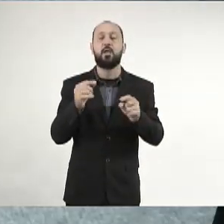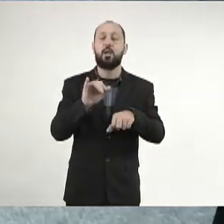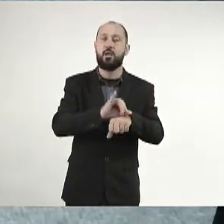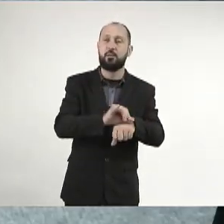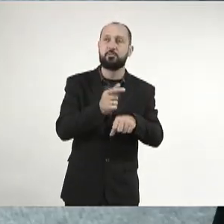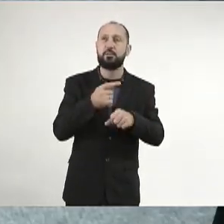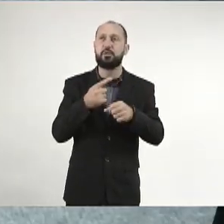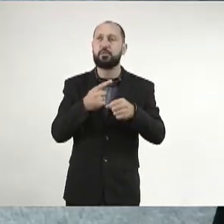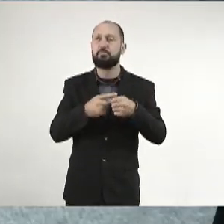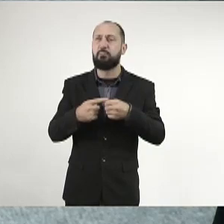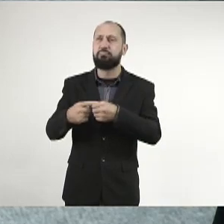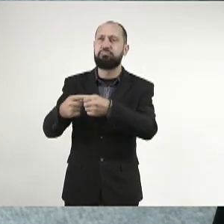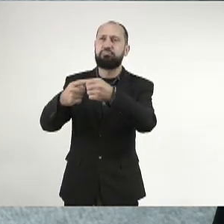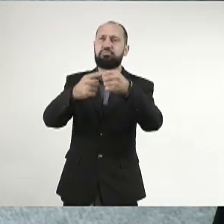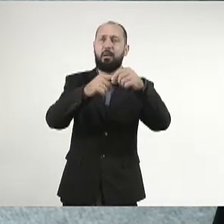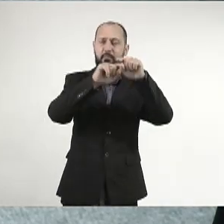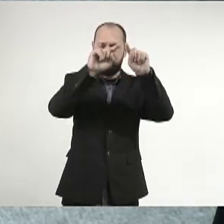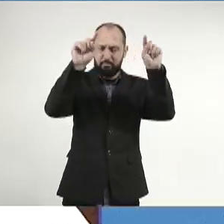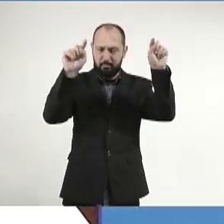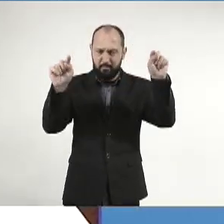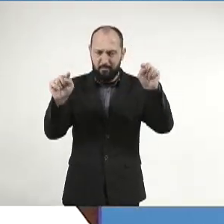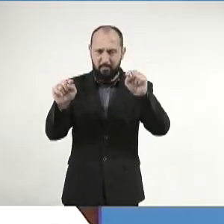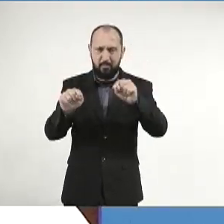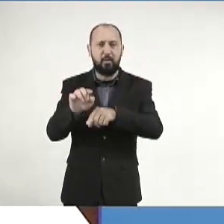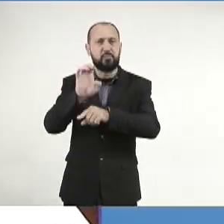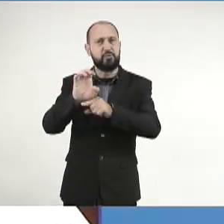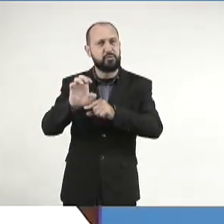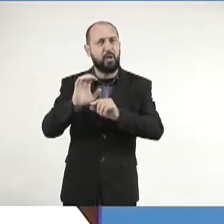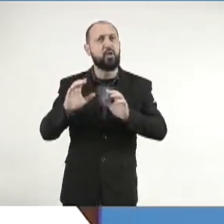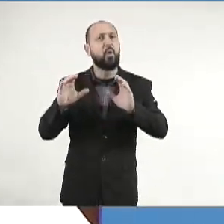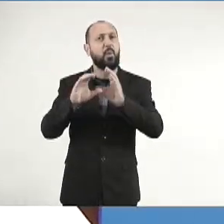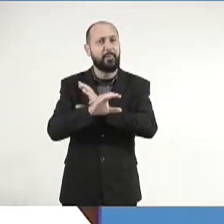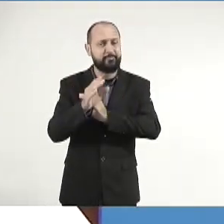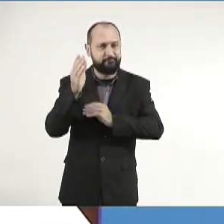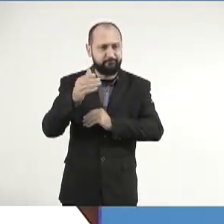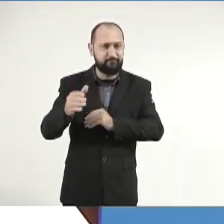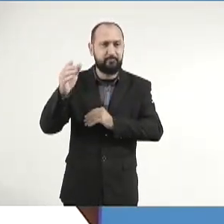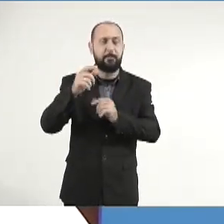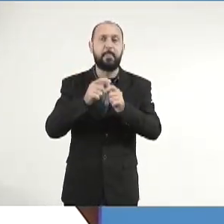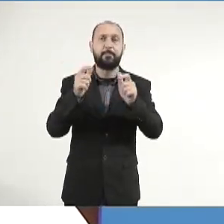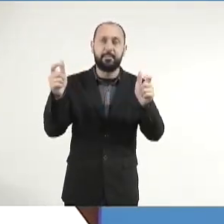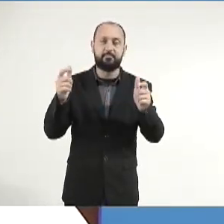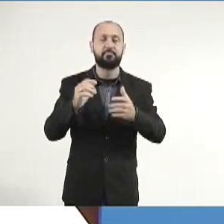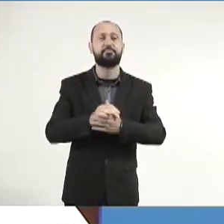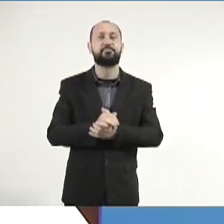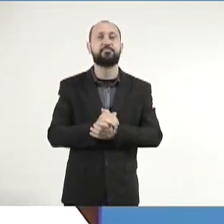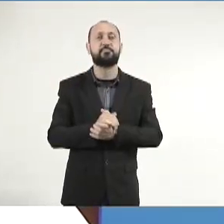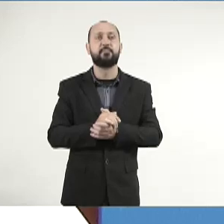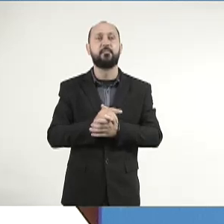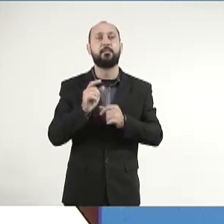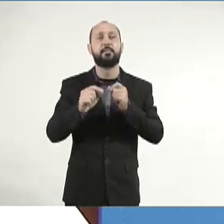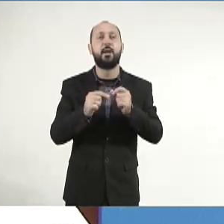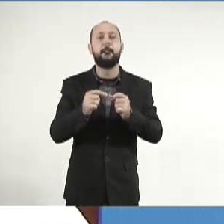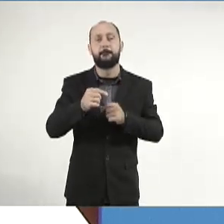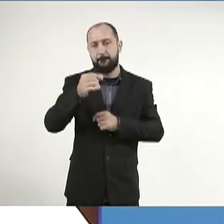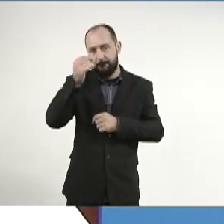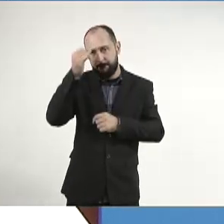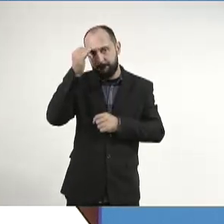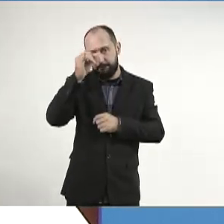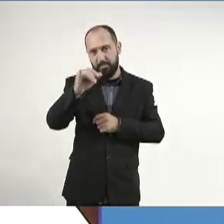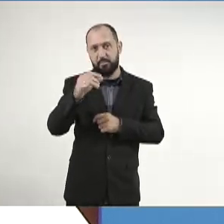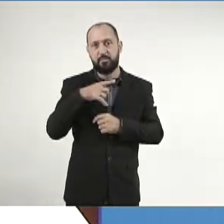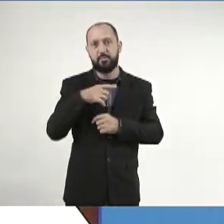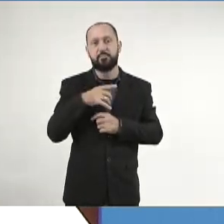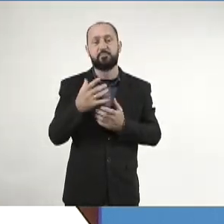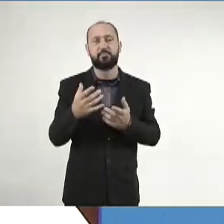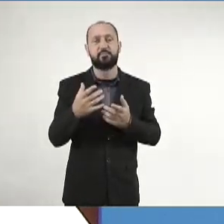no Estado inteiro. Então é importante que essa ação seja estendida para todo o Estado, que é para coibir, que é para botar ordem